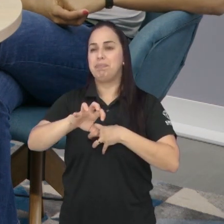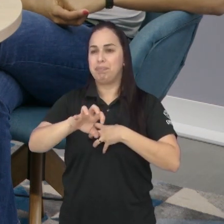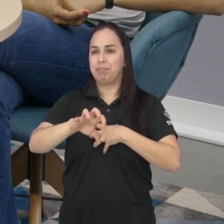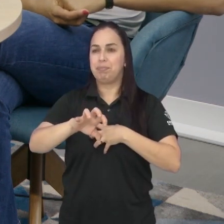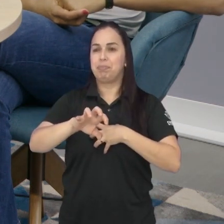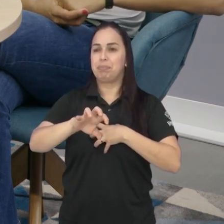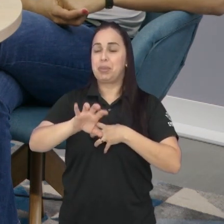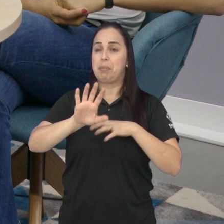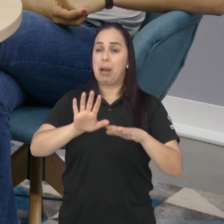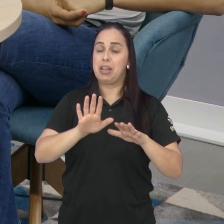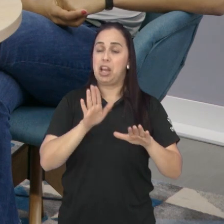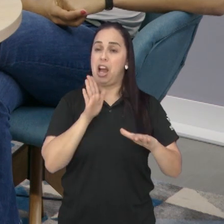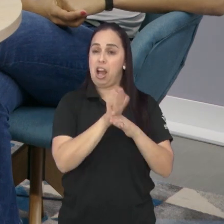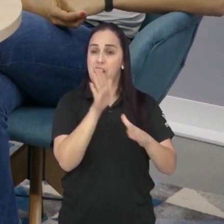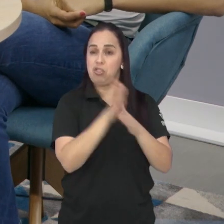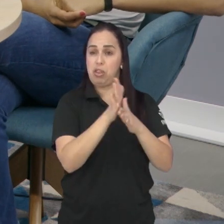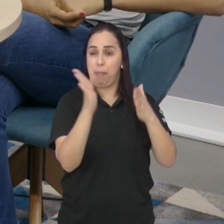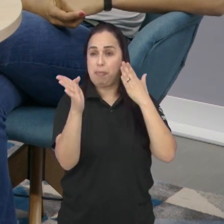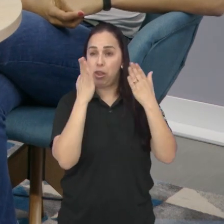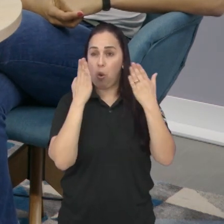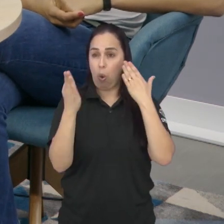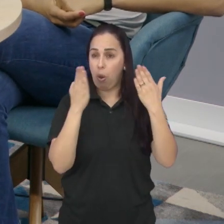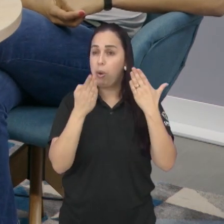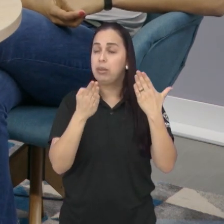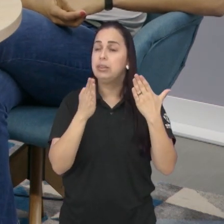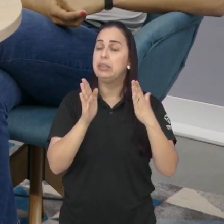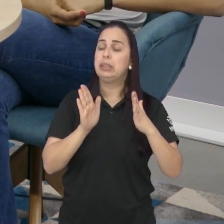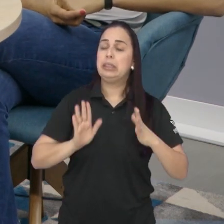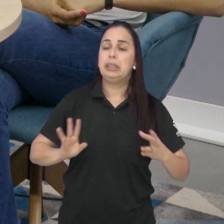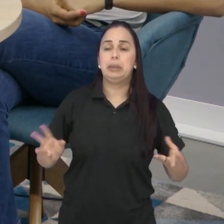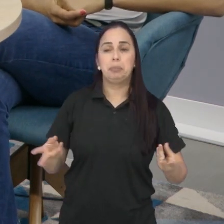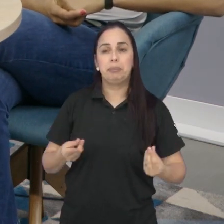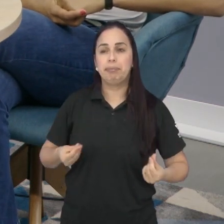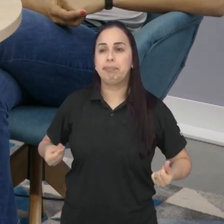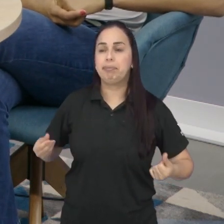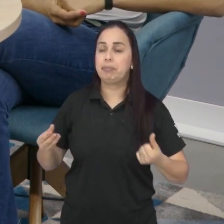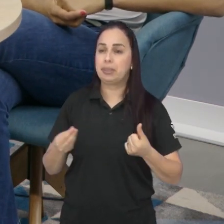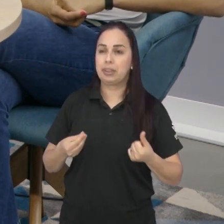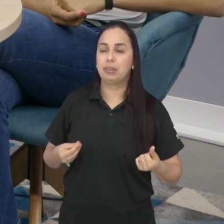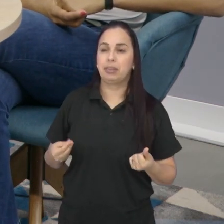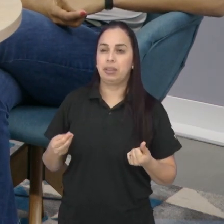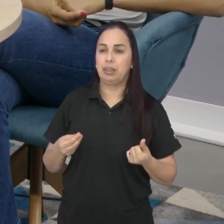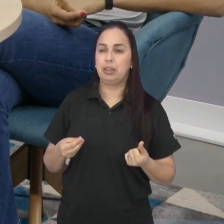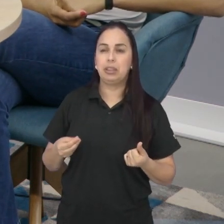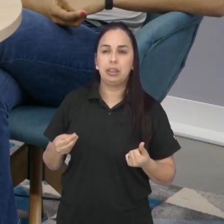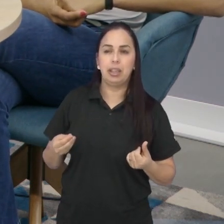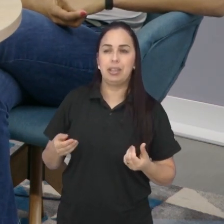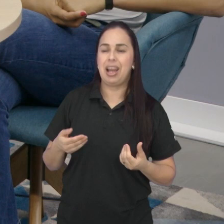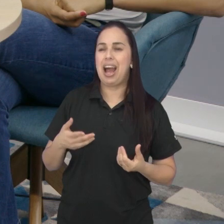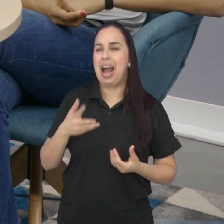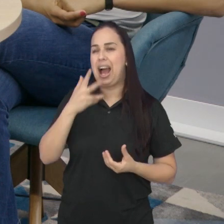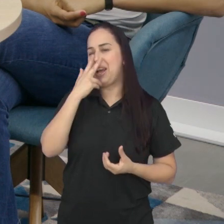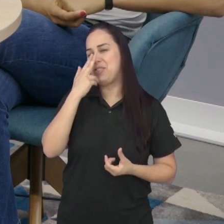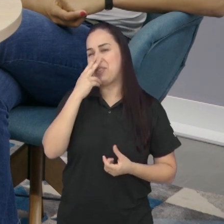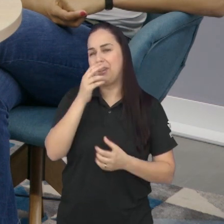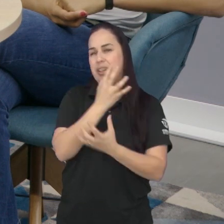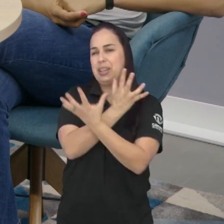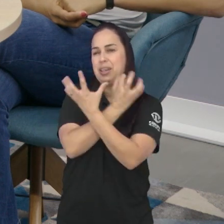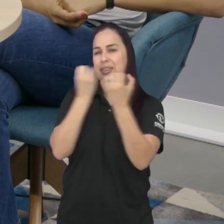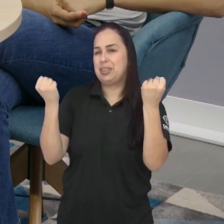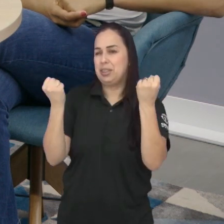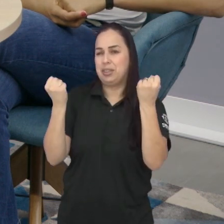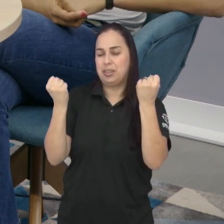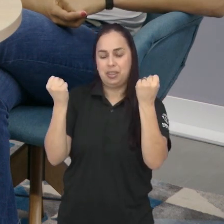lado do psicológico da coisa, assim, né? Mas acho que é mais, né? É mais, porque tem